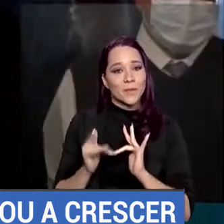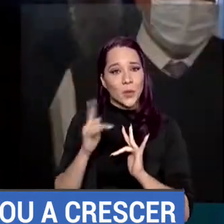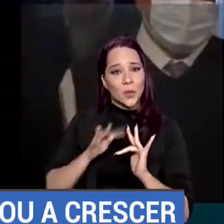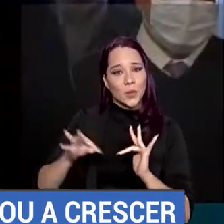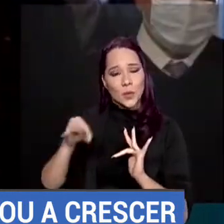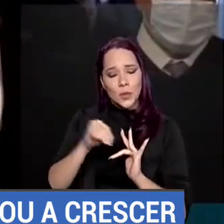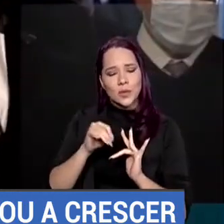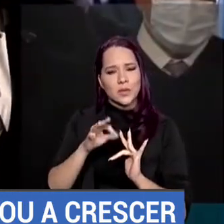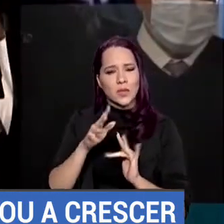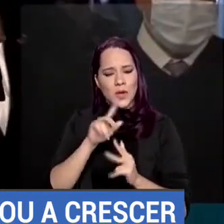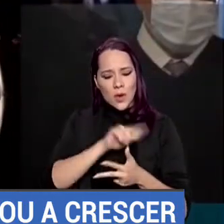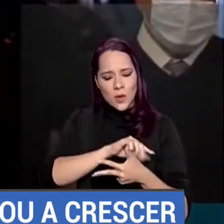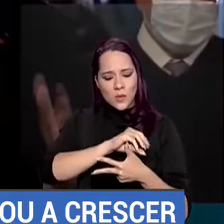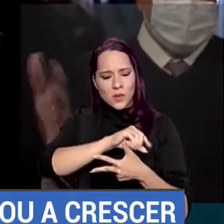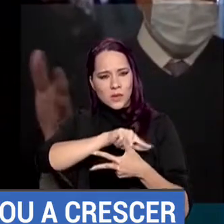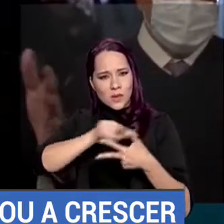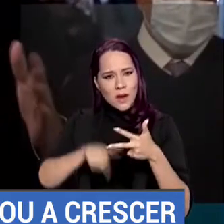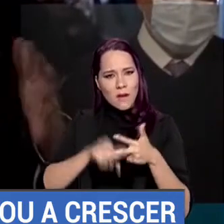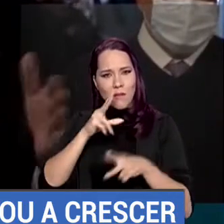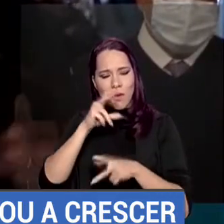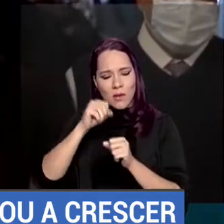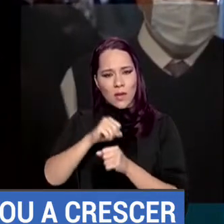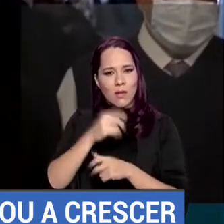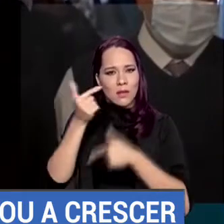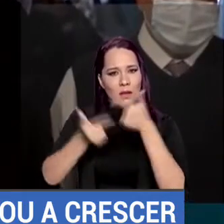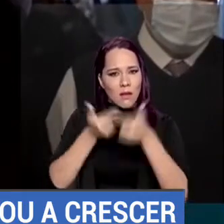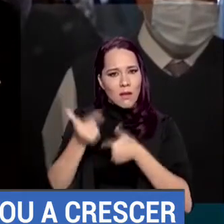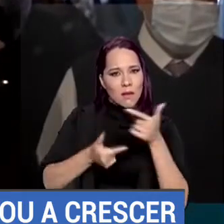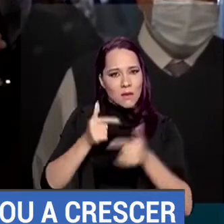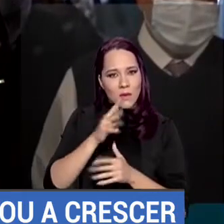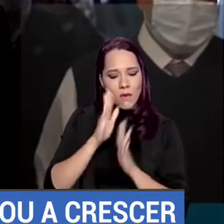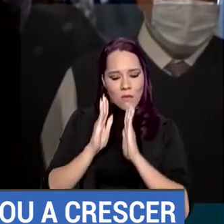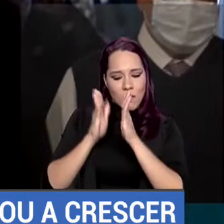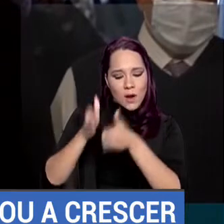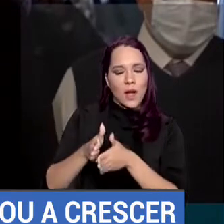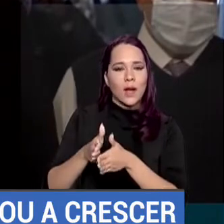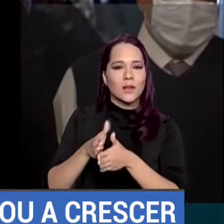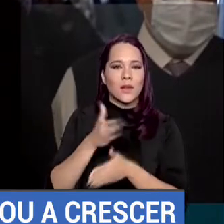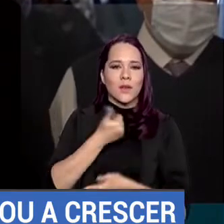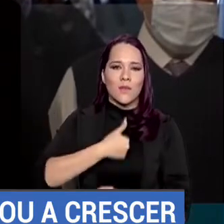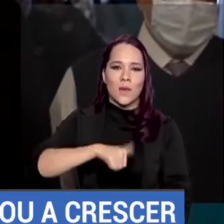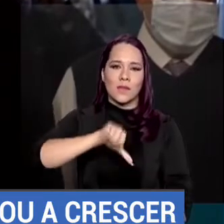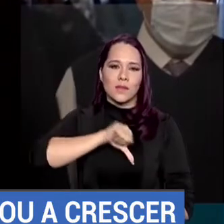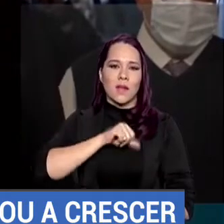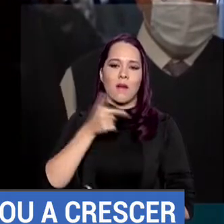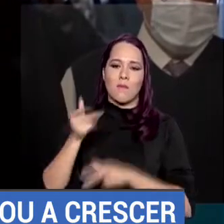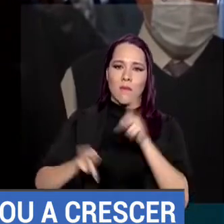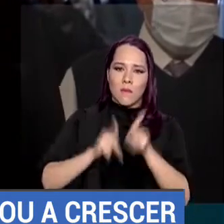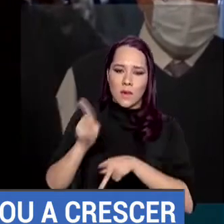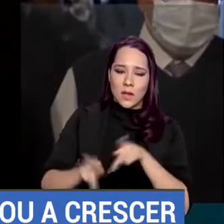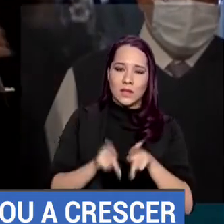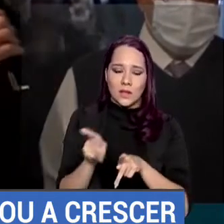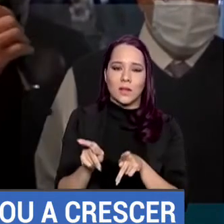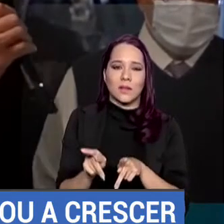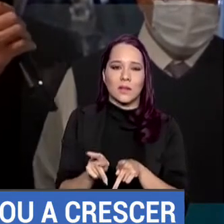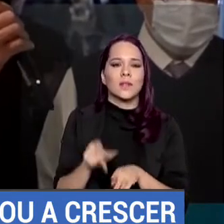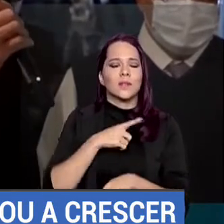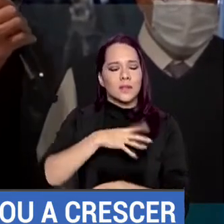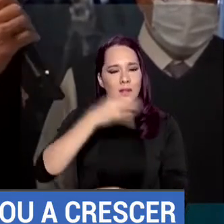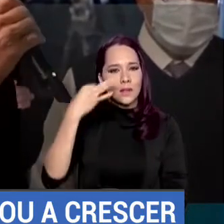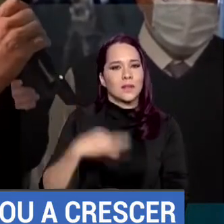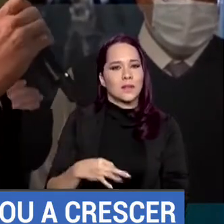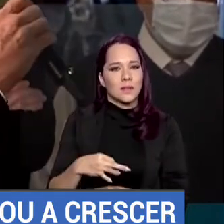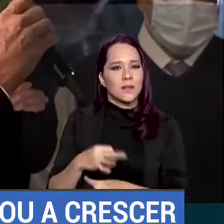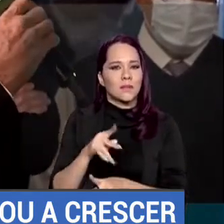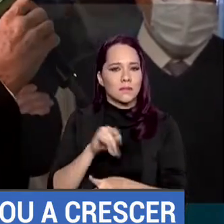os poderes, todos focados realmente no bem-estar da nossa população e nos anseios da mesma, temos certeza